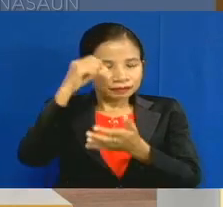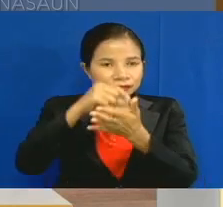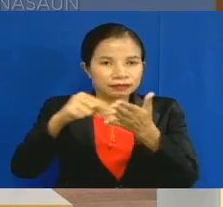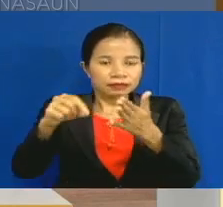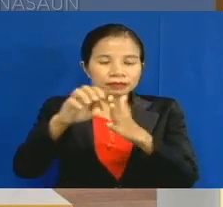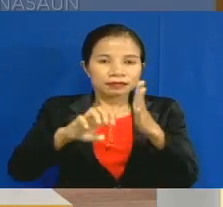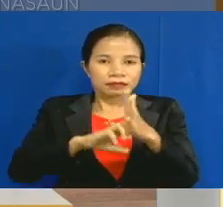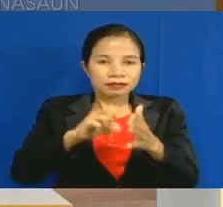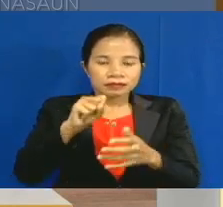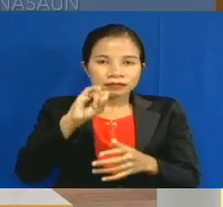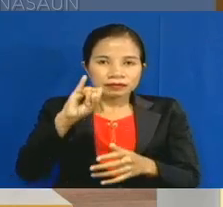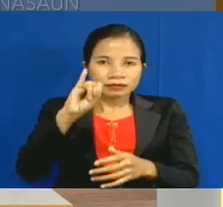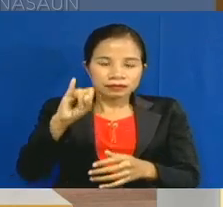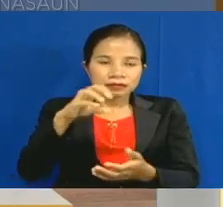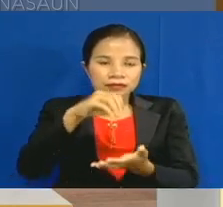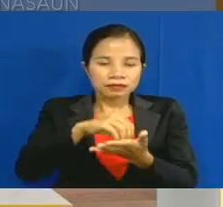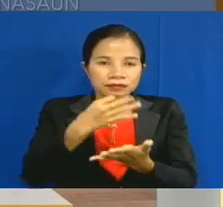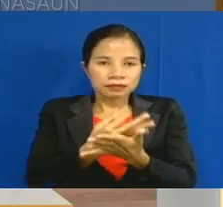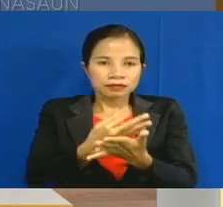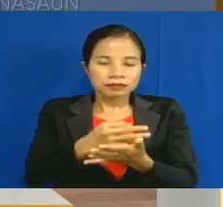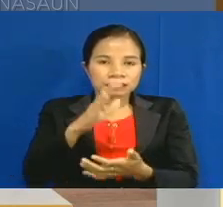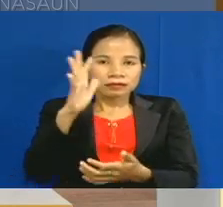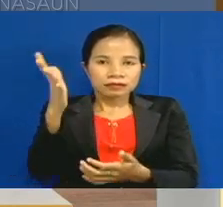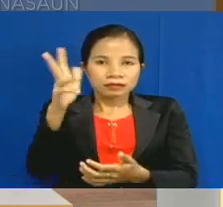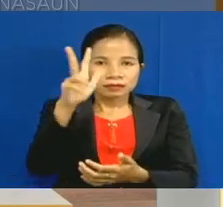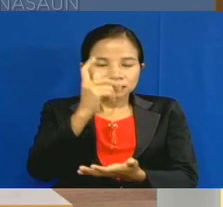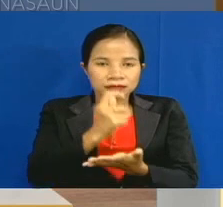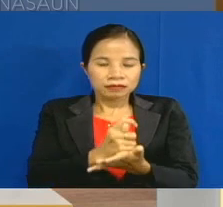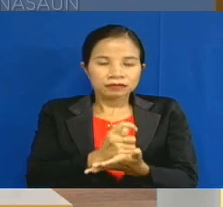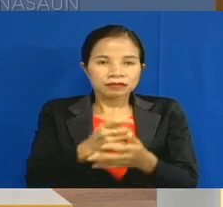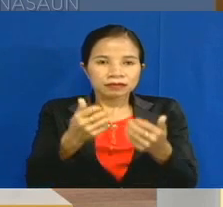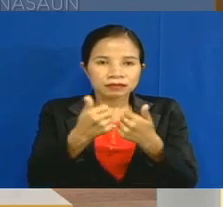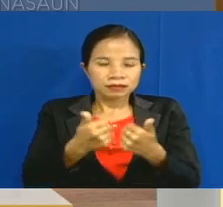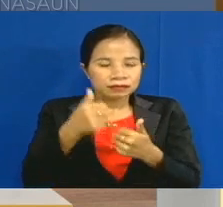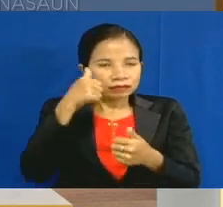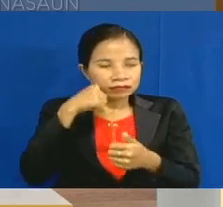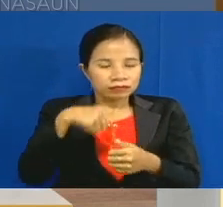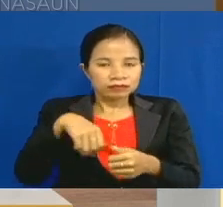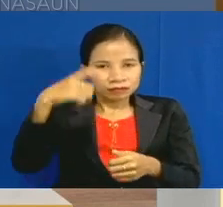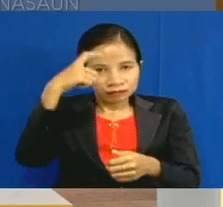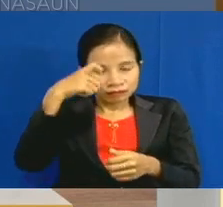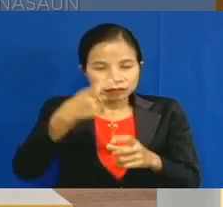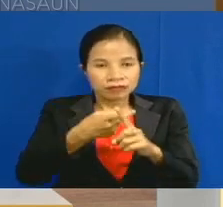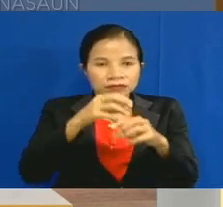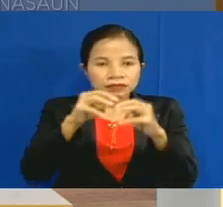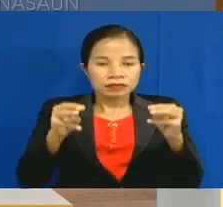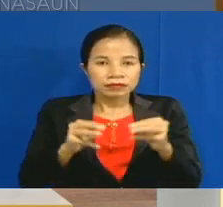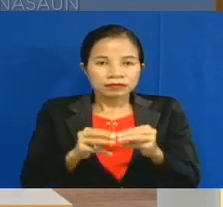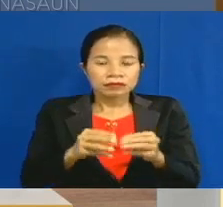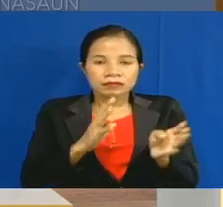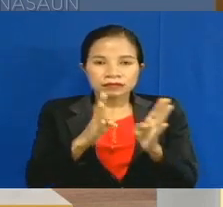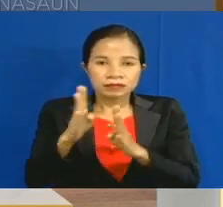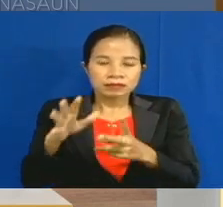Secretaria Estadual de Igualdade prevê orçamento Rio Limanulo Recintolo. Basso são feito potencial, o seu município